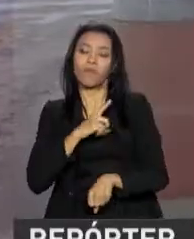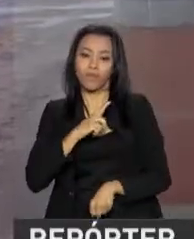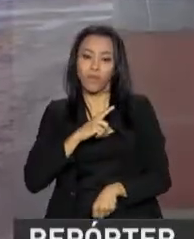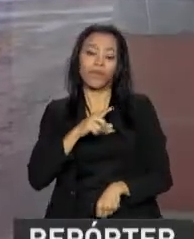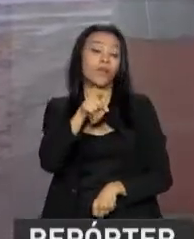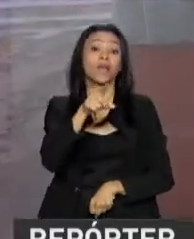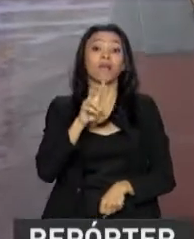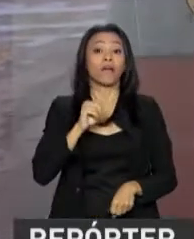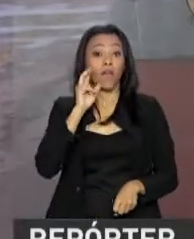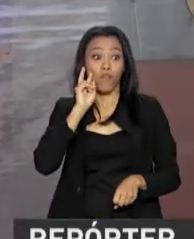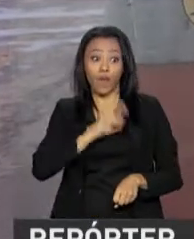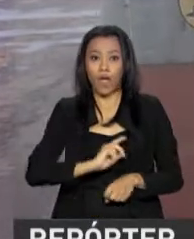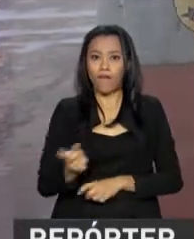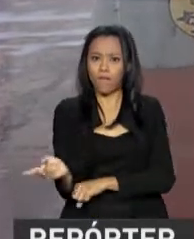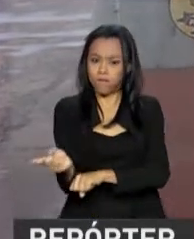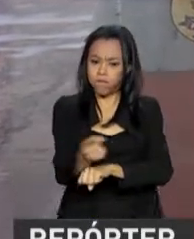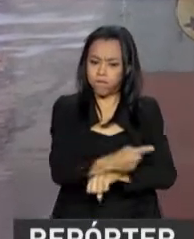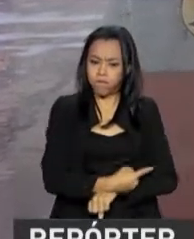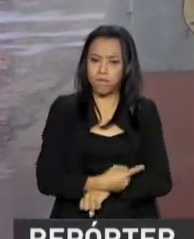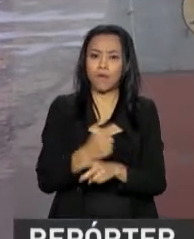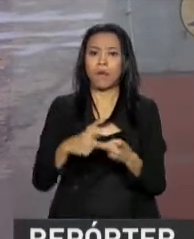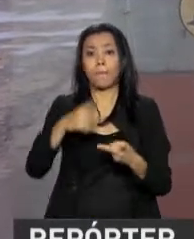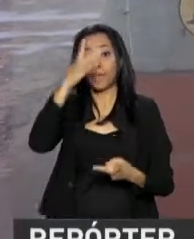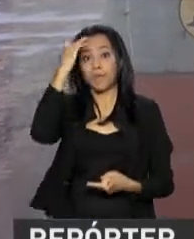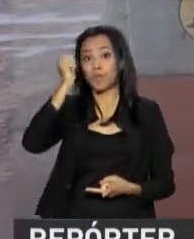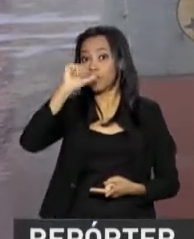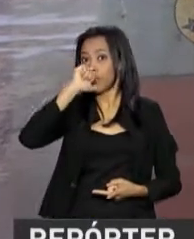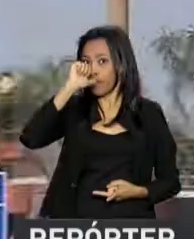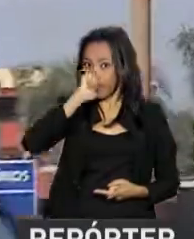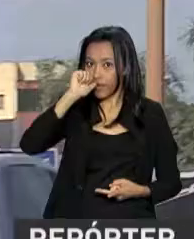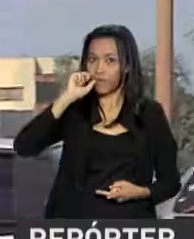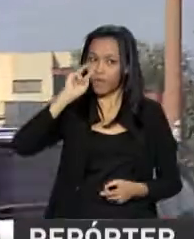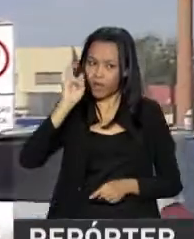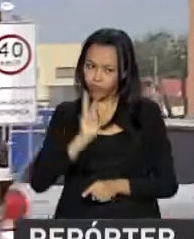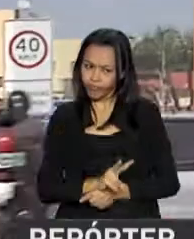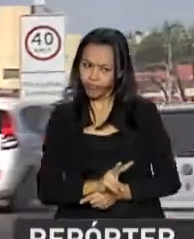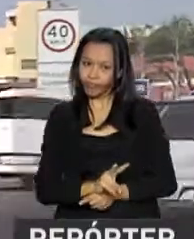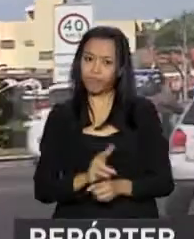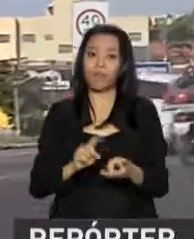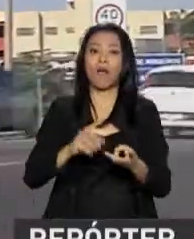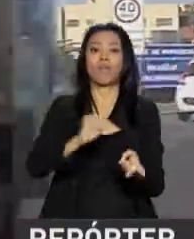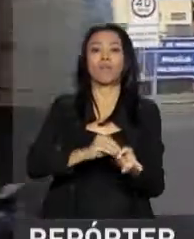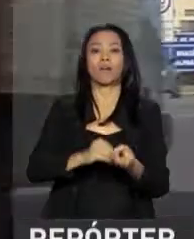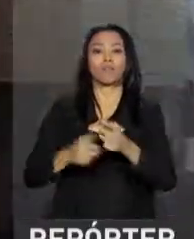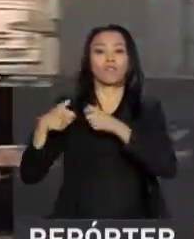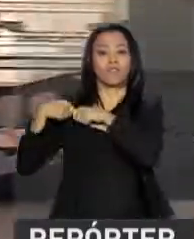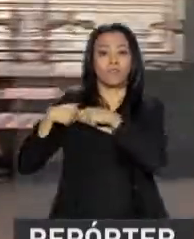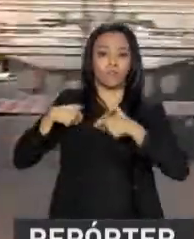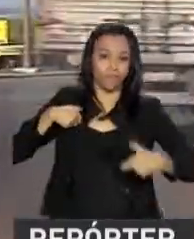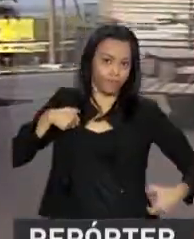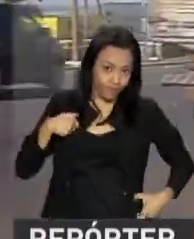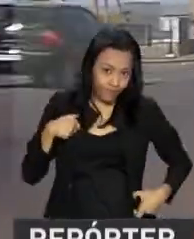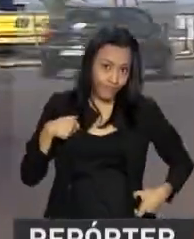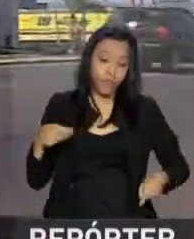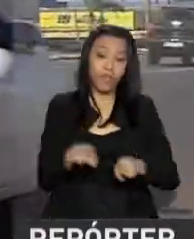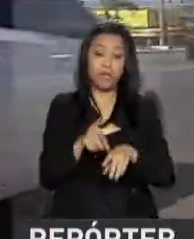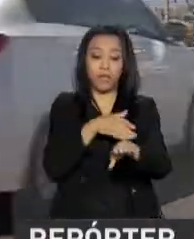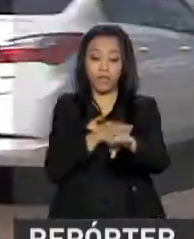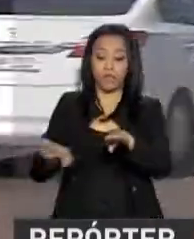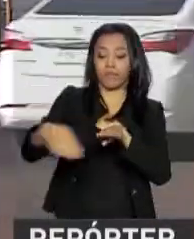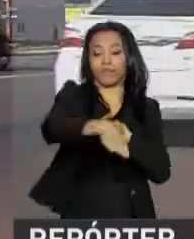excesso de velocidade dos motoristas que ingerem bebidas alcoólicas na falta de cinto de segurança e nas ultrapassagens